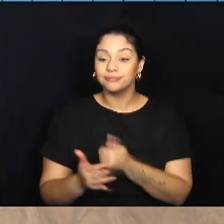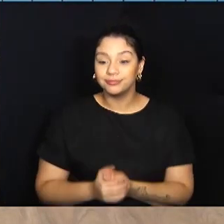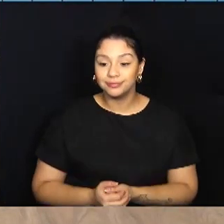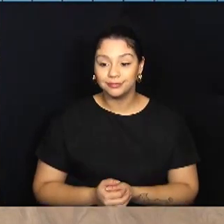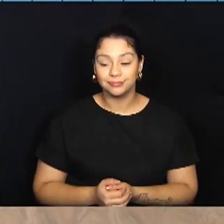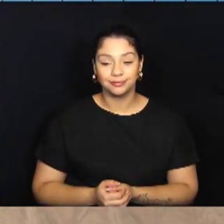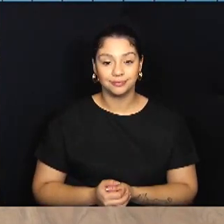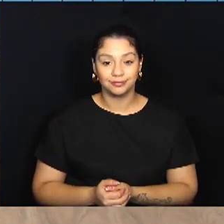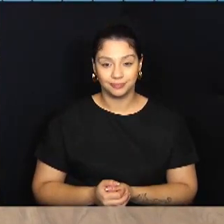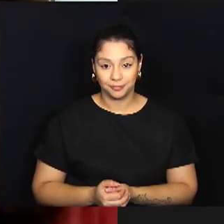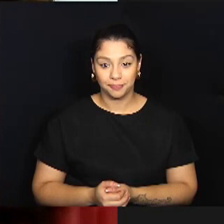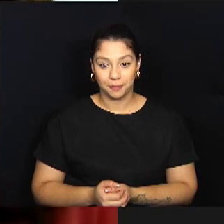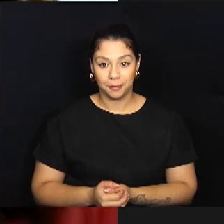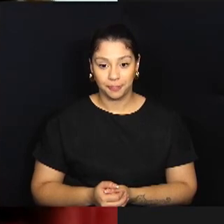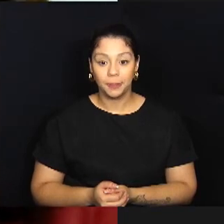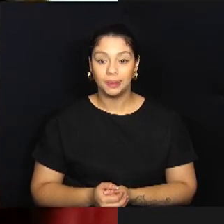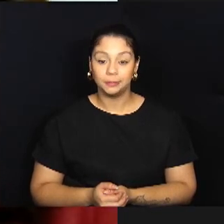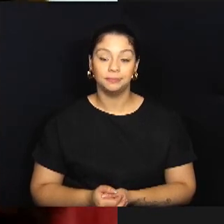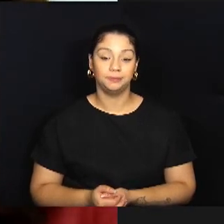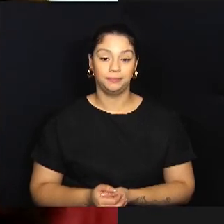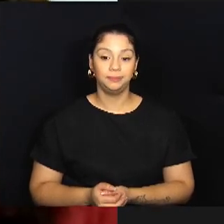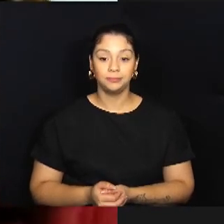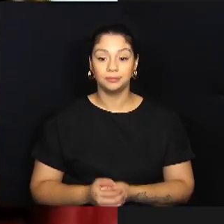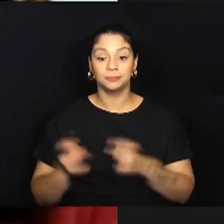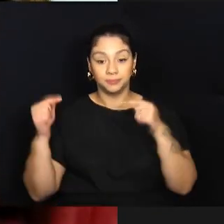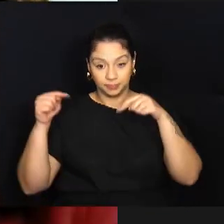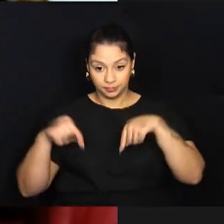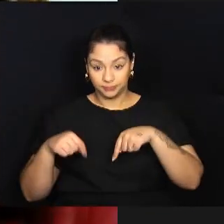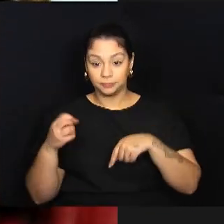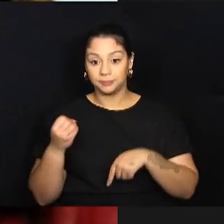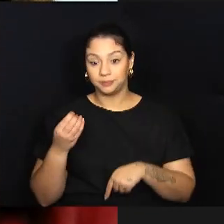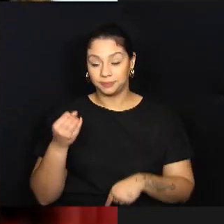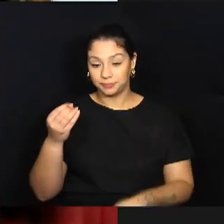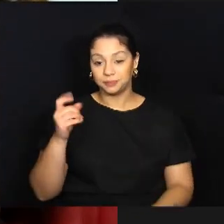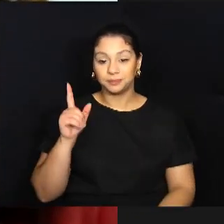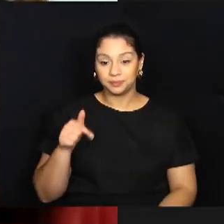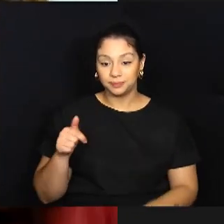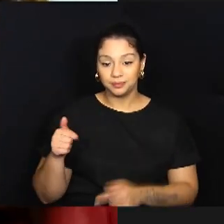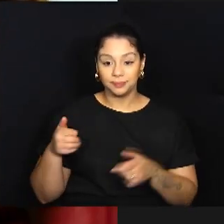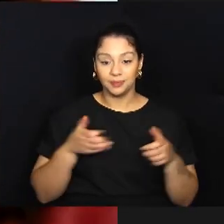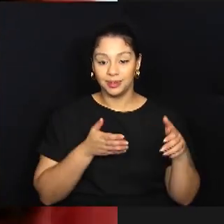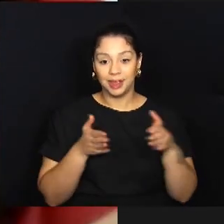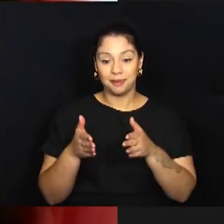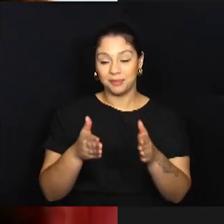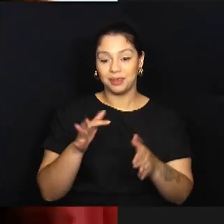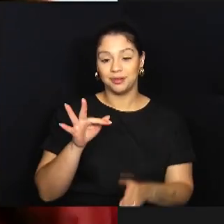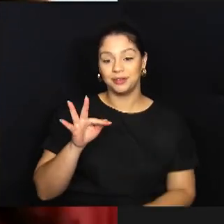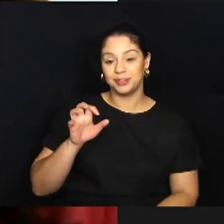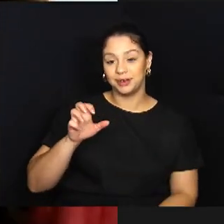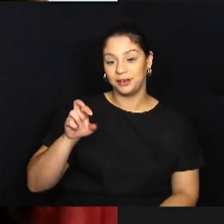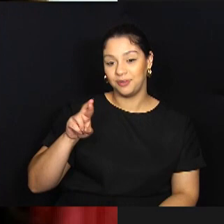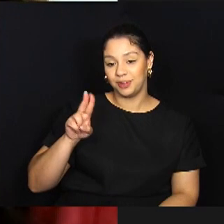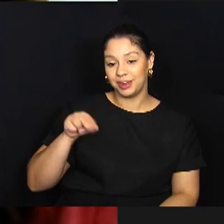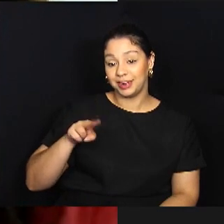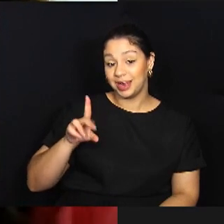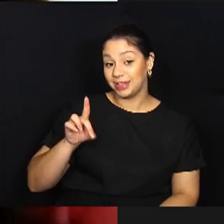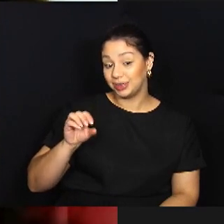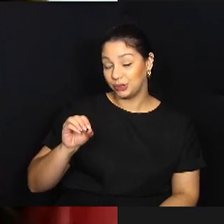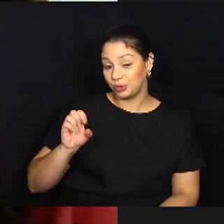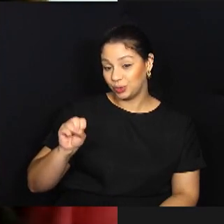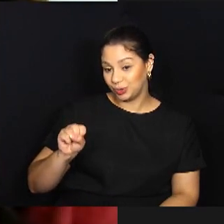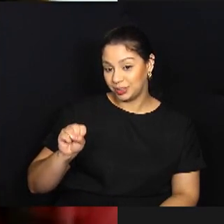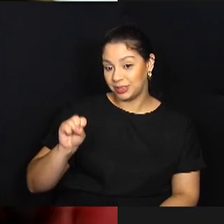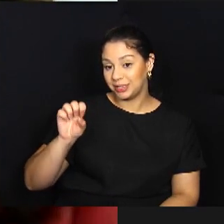Acho que especificamente dessa expedição, que a gente chamou de Caminhos Fernando Sabino, a gente se baseou